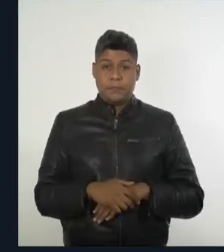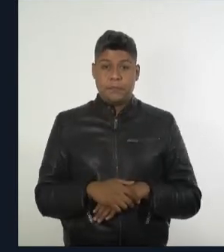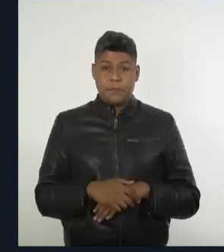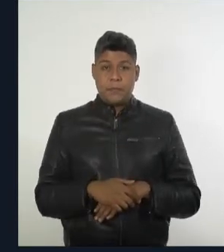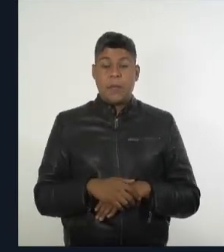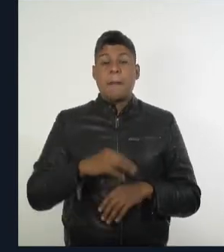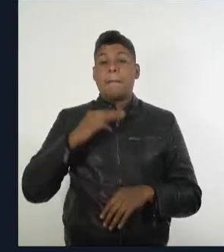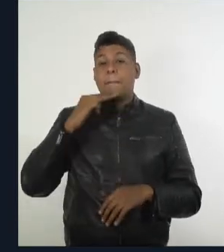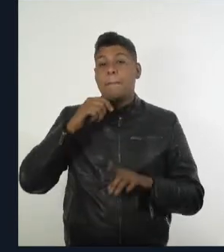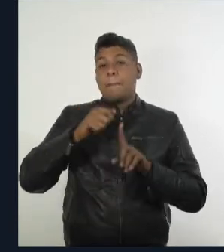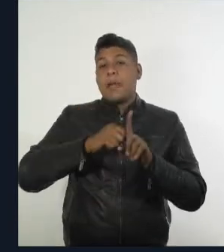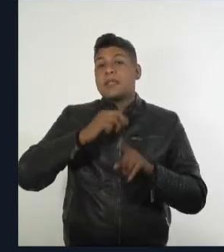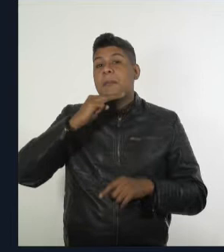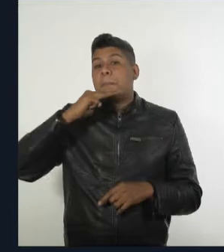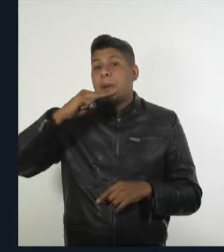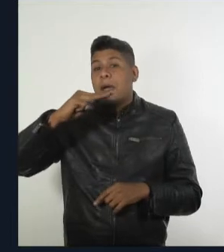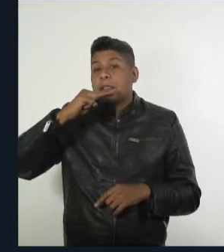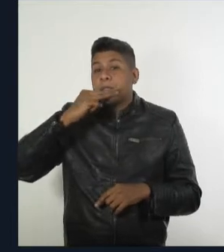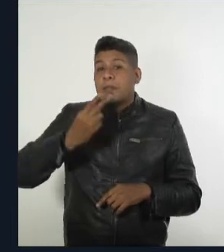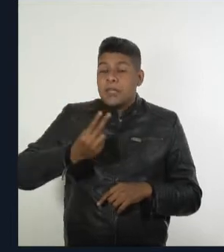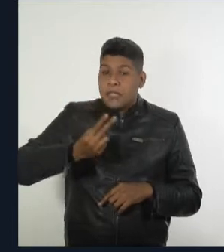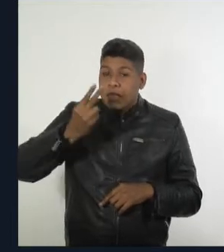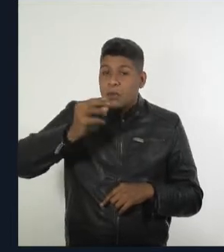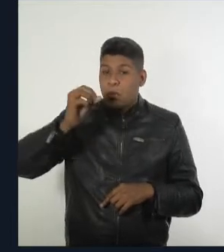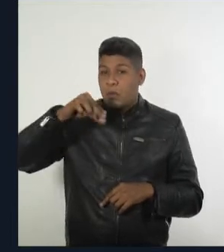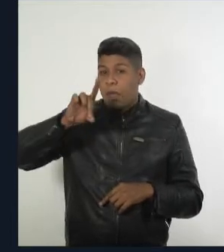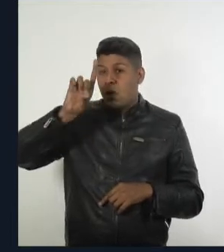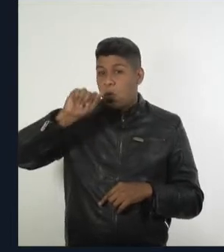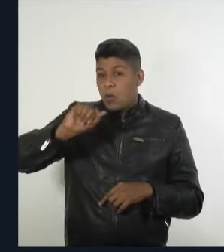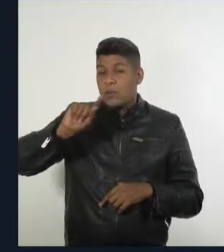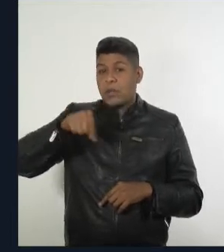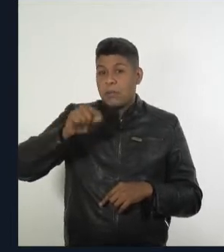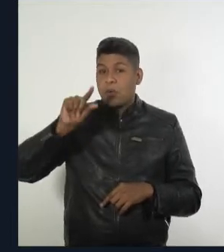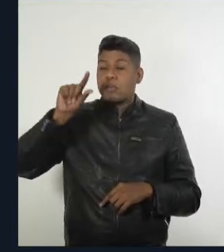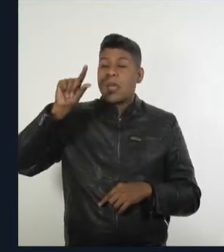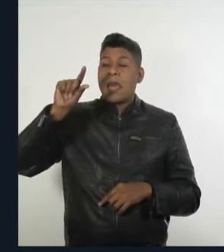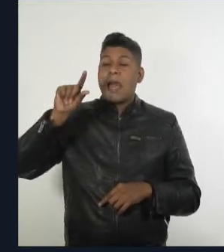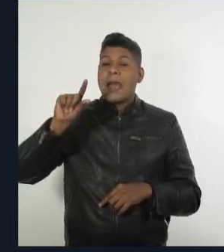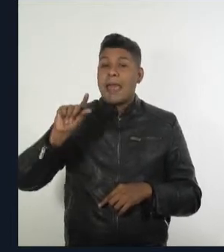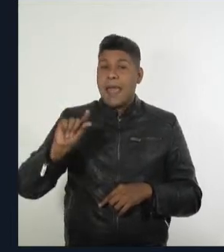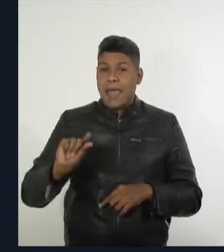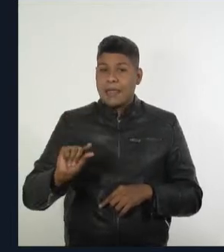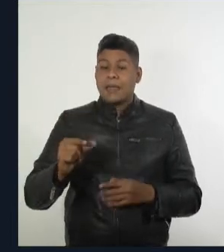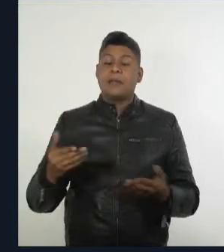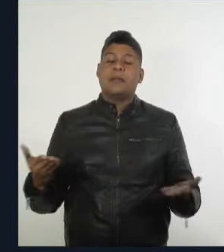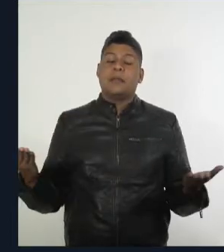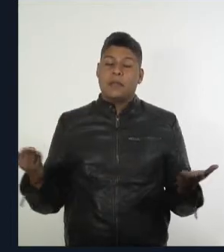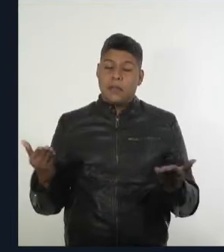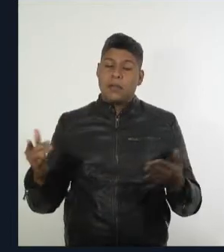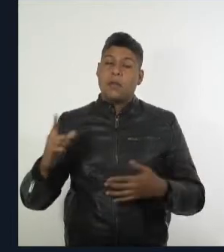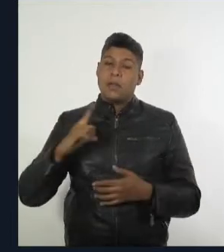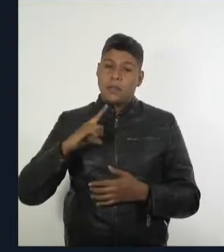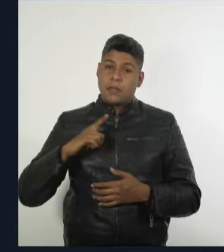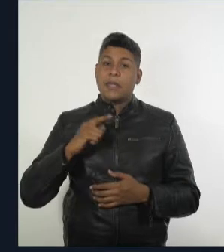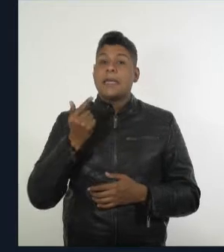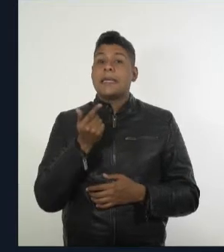em março, o pico da segunda onda, depois a queda, e agora nós temos de